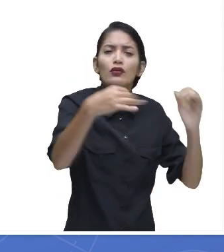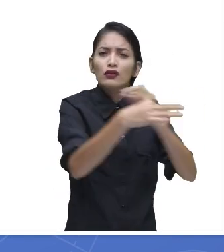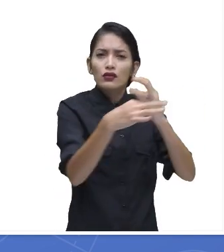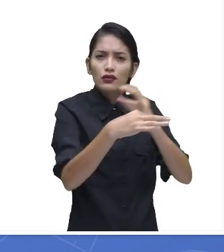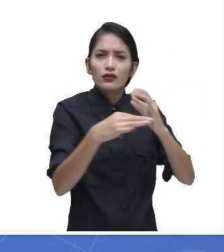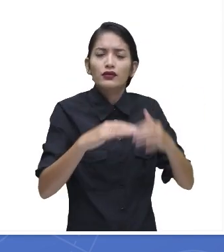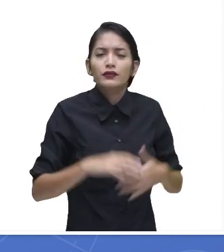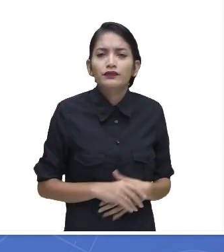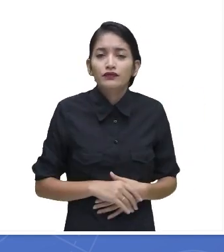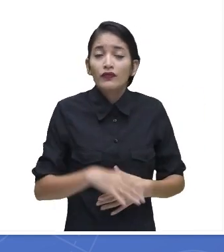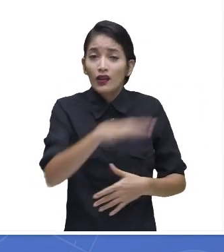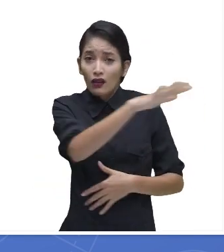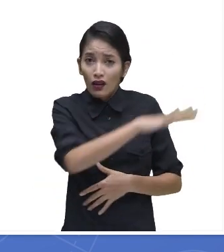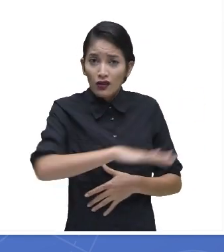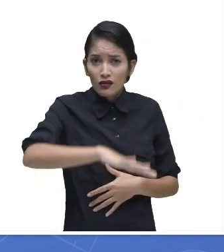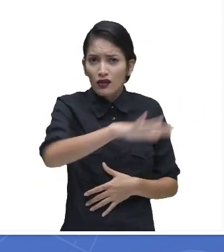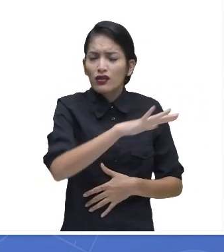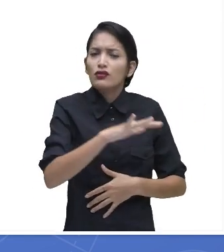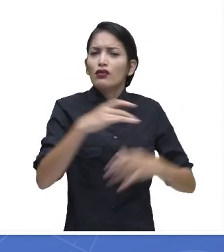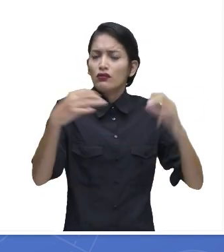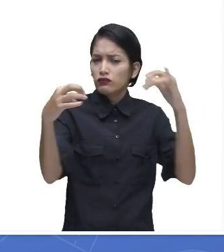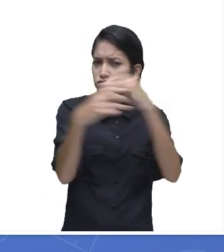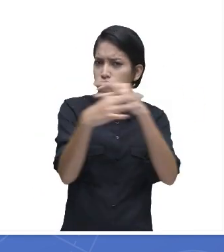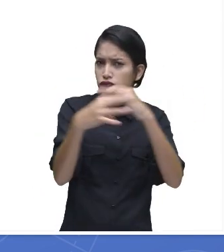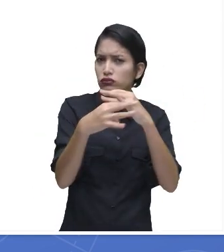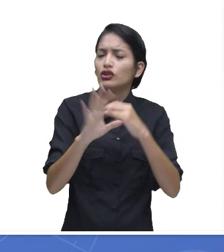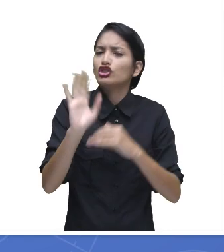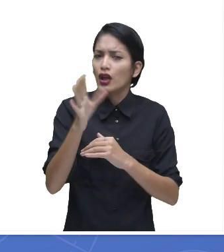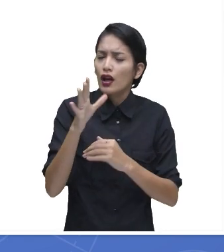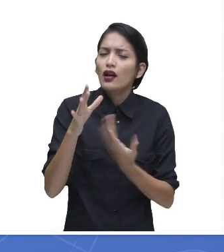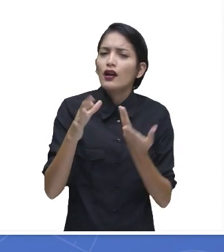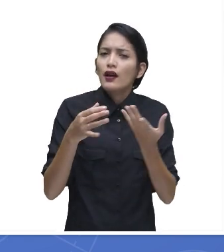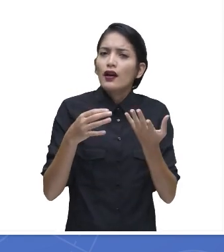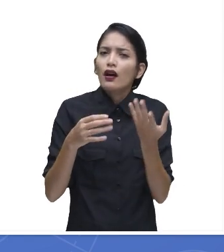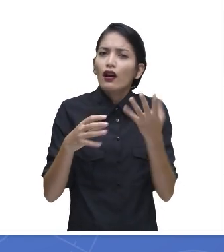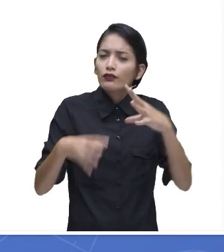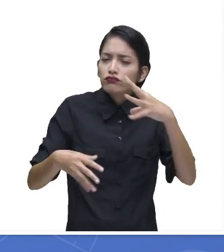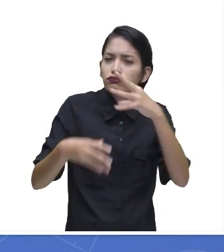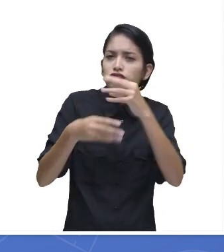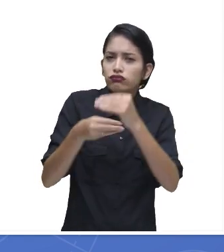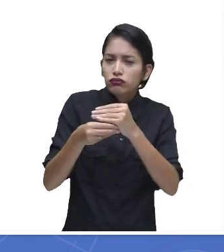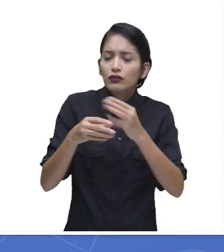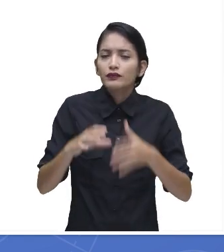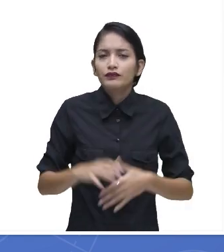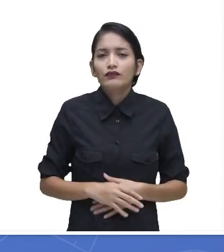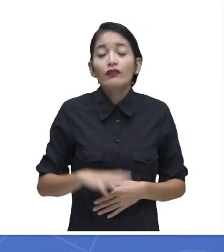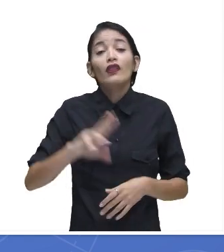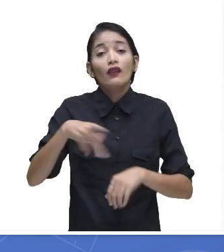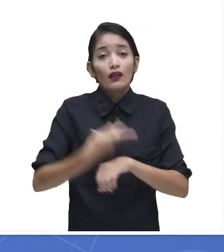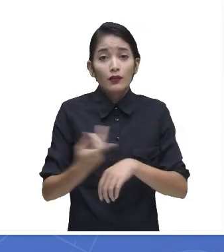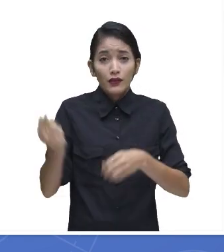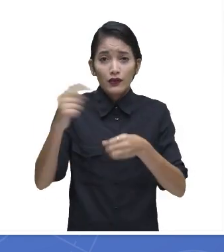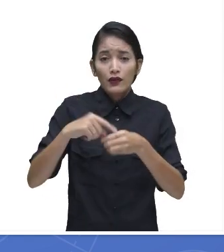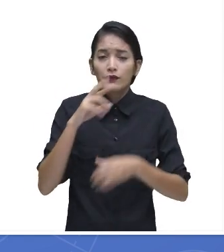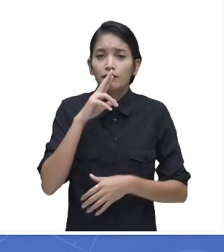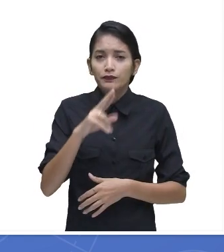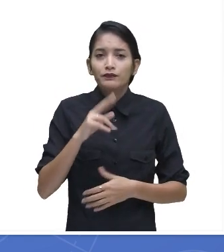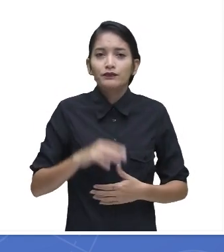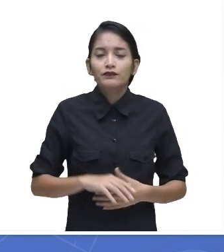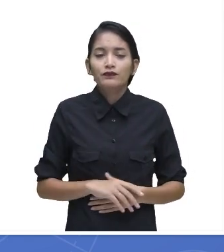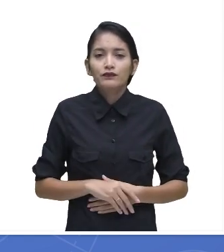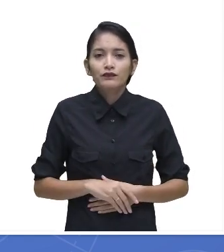regiões metropolitanas também que a gente comentou aqui na nossa aula também. Daqui a pouco eu volto com a resposta. Até lá.